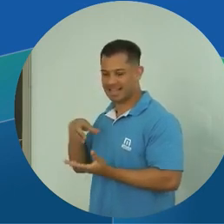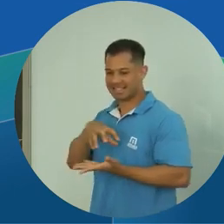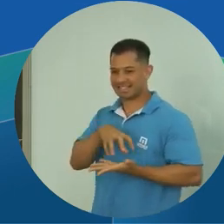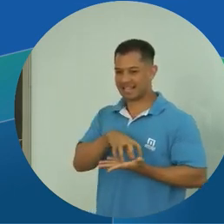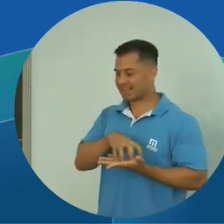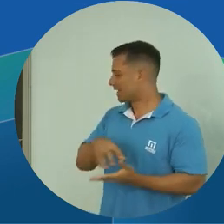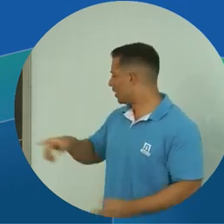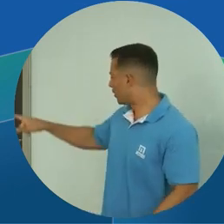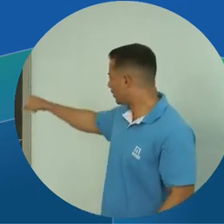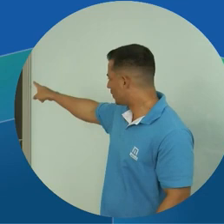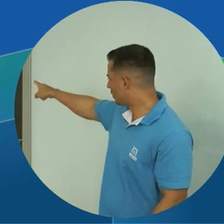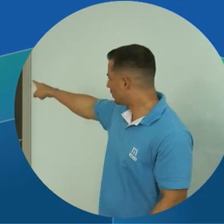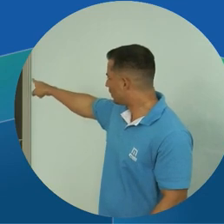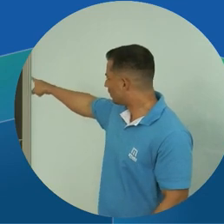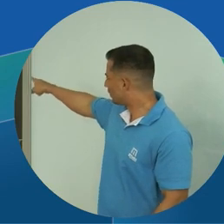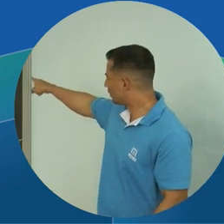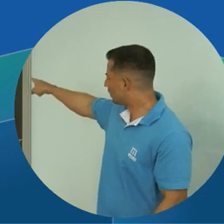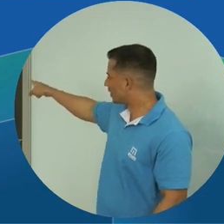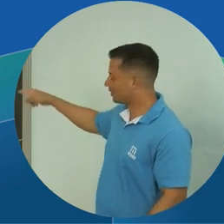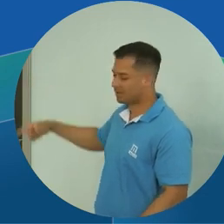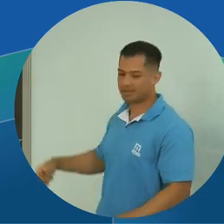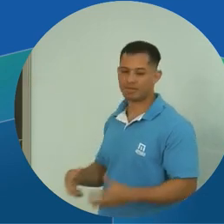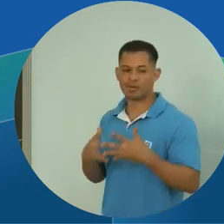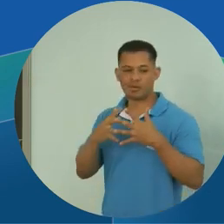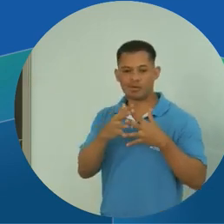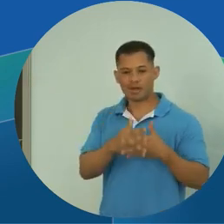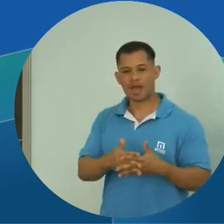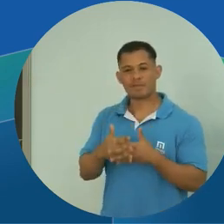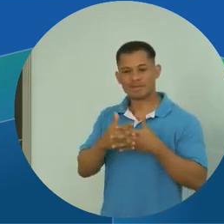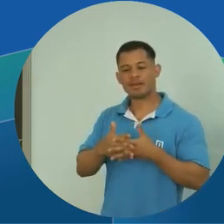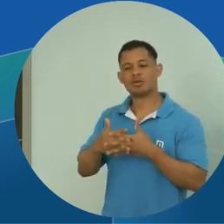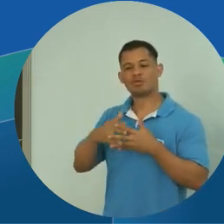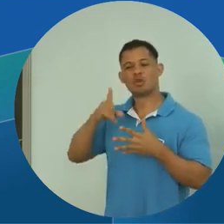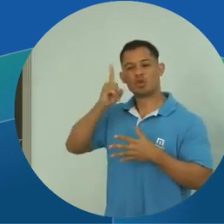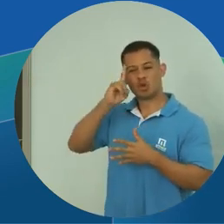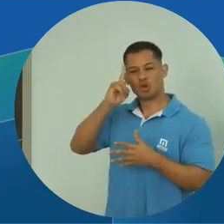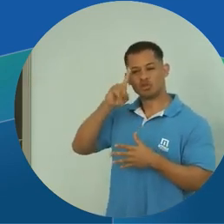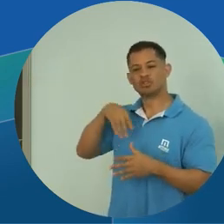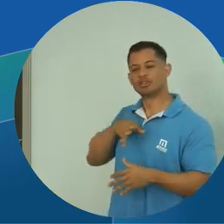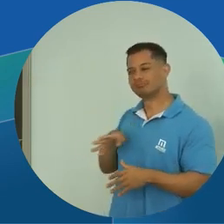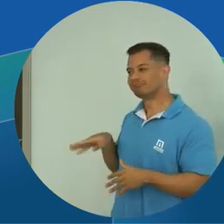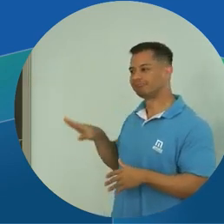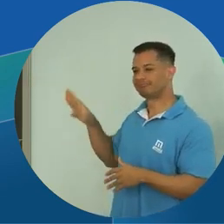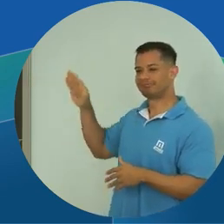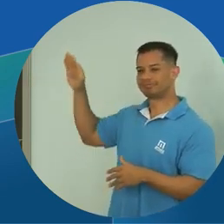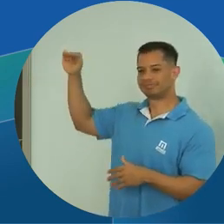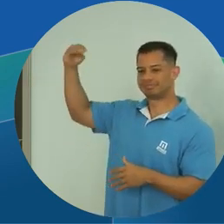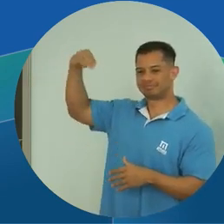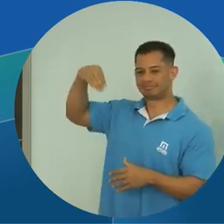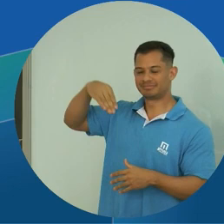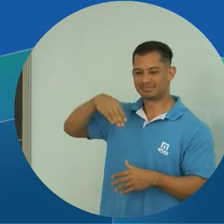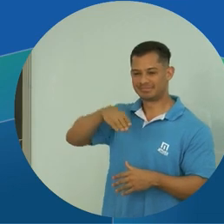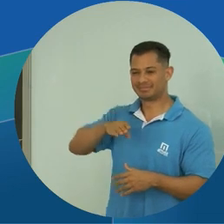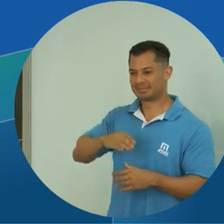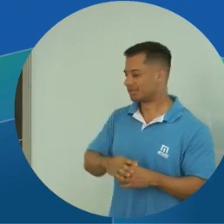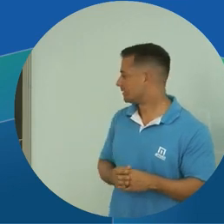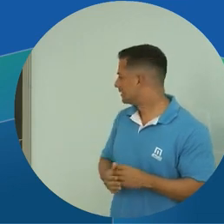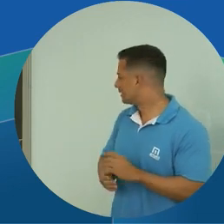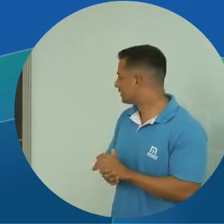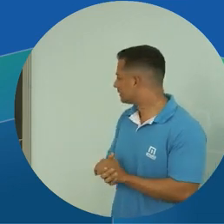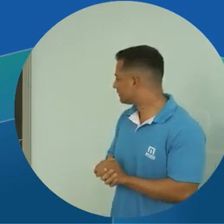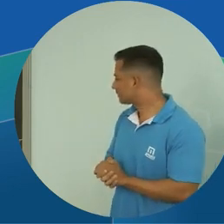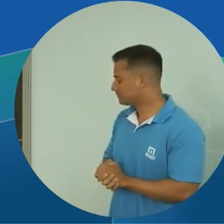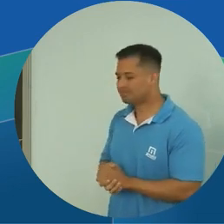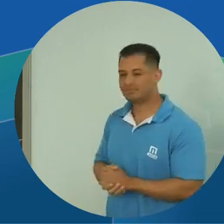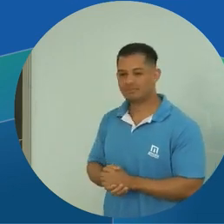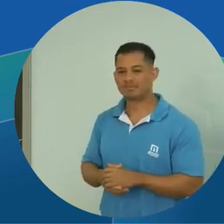central. E os caminhões diariamente fazendo esse trajeto aqui, passando praticamente dentro